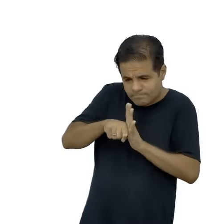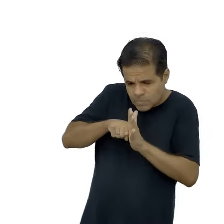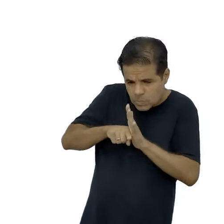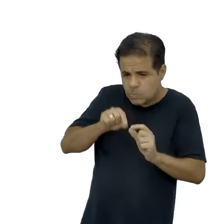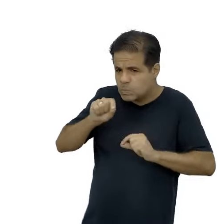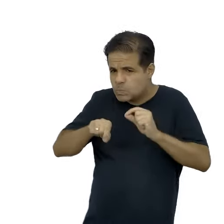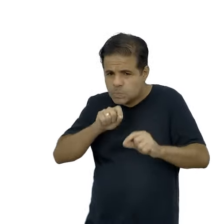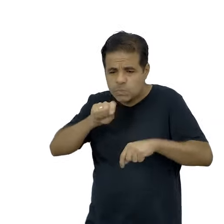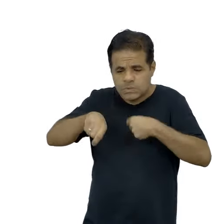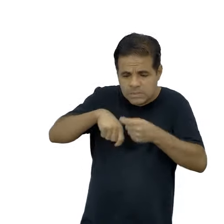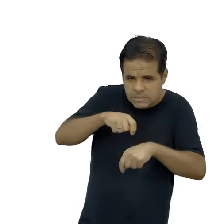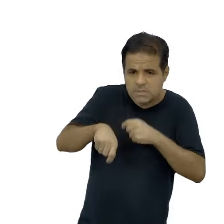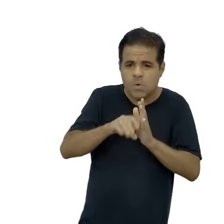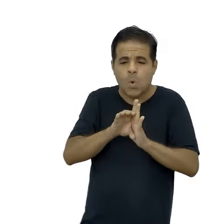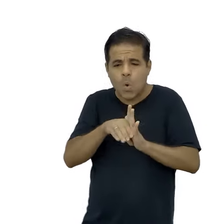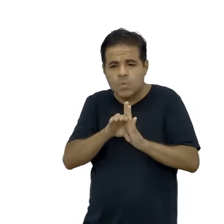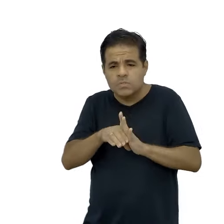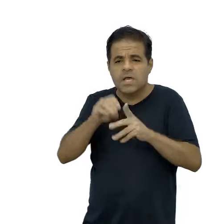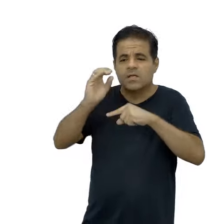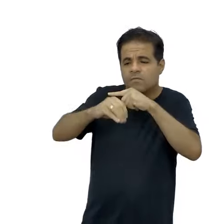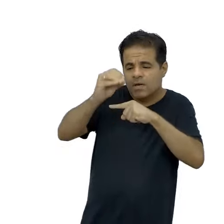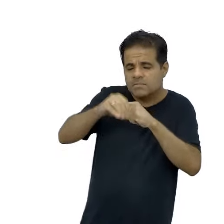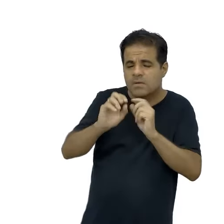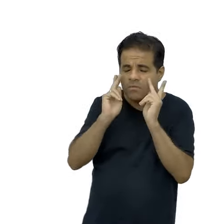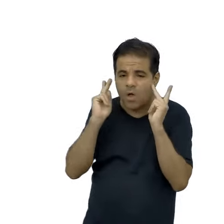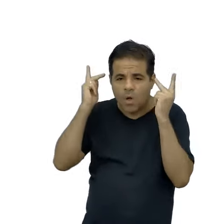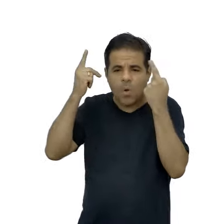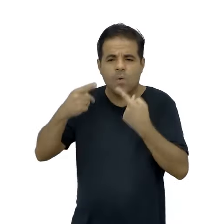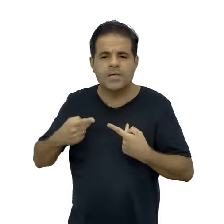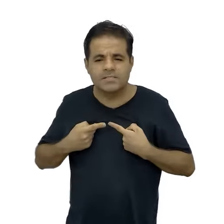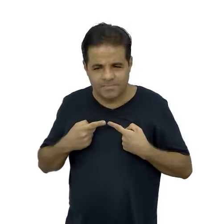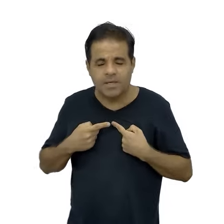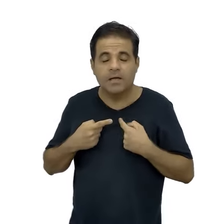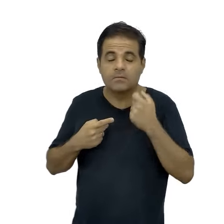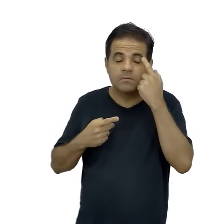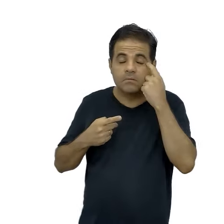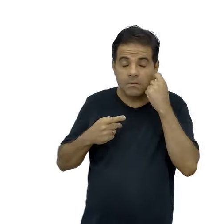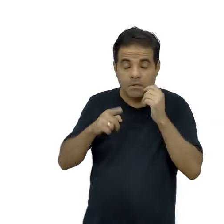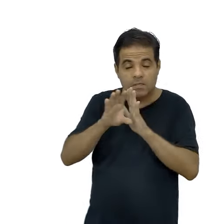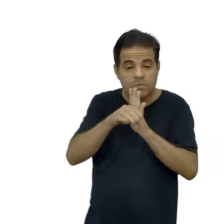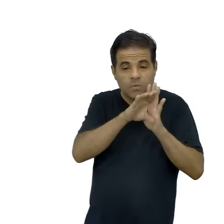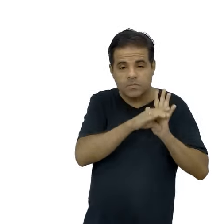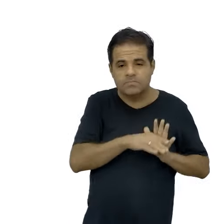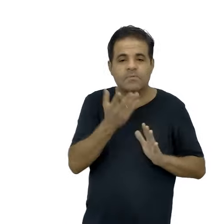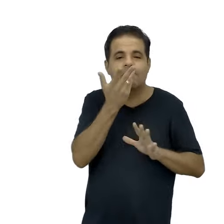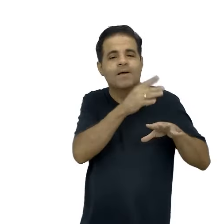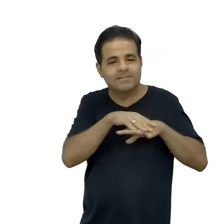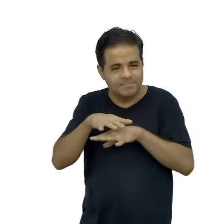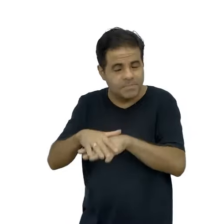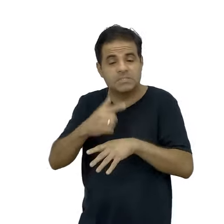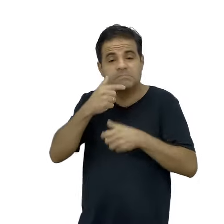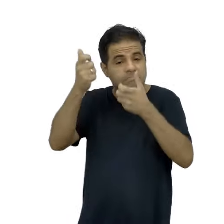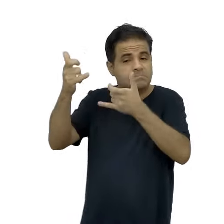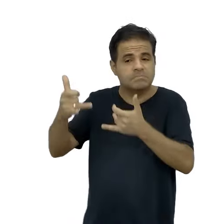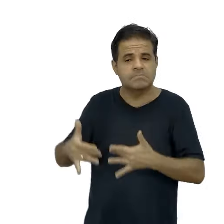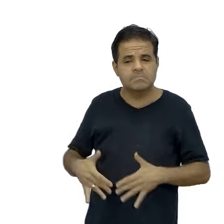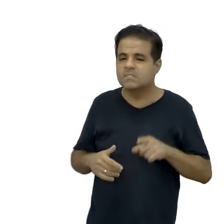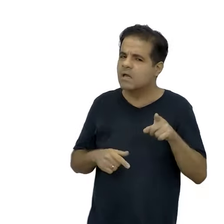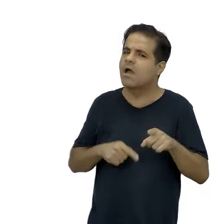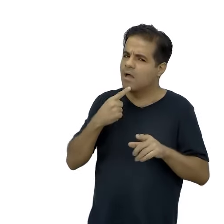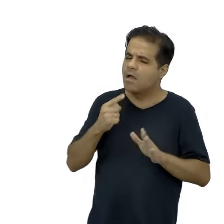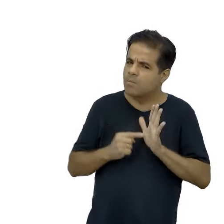esse conceito de fração, né, desse reconhecimento desse conceito matemático. É